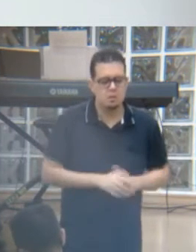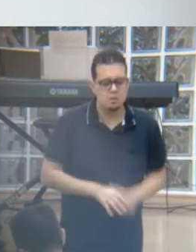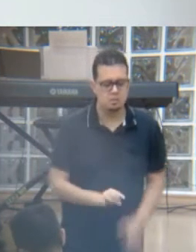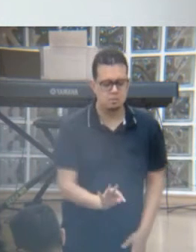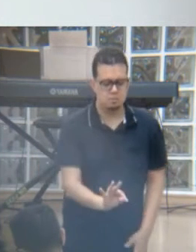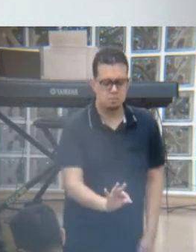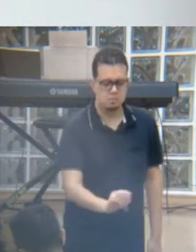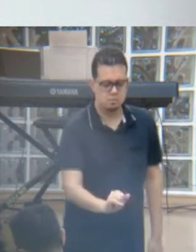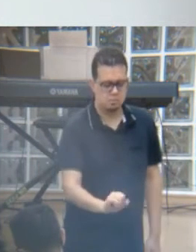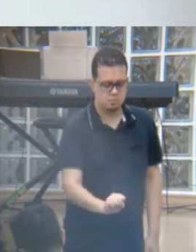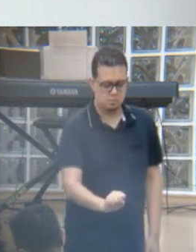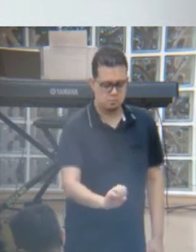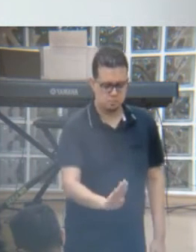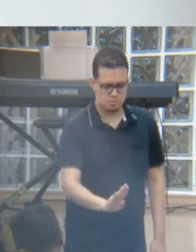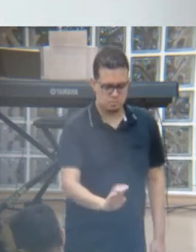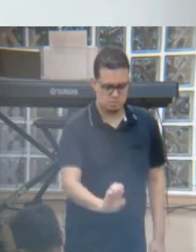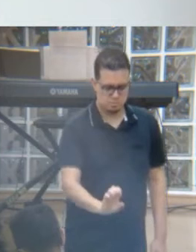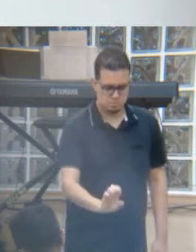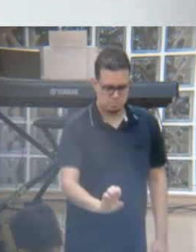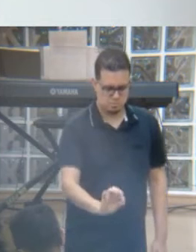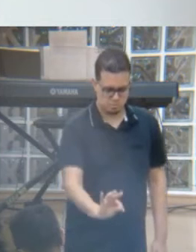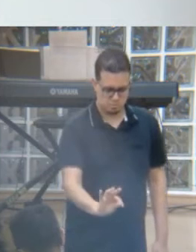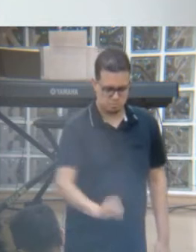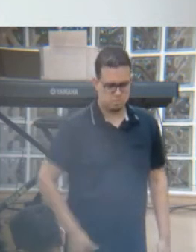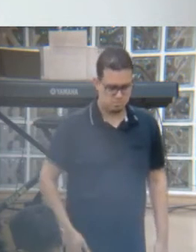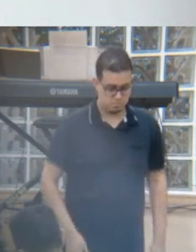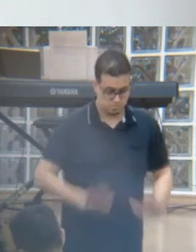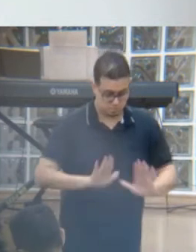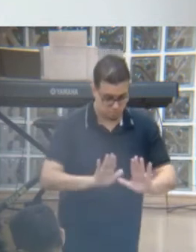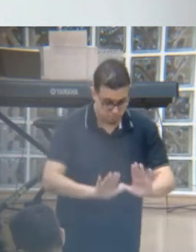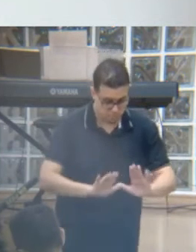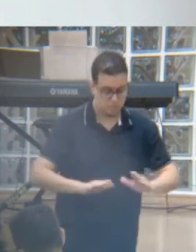o tesbita. Mas residia em Gileade.